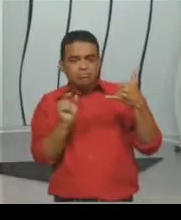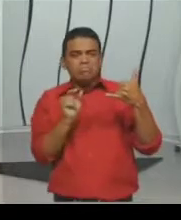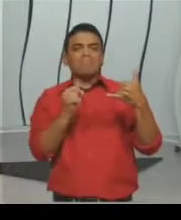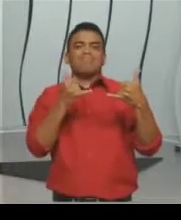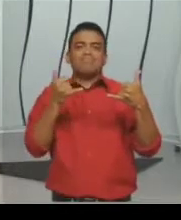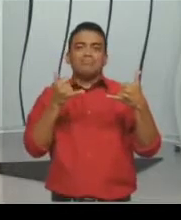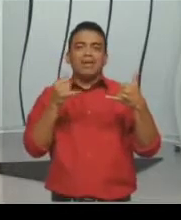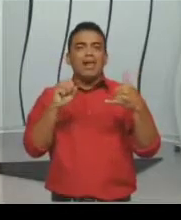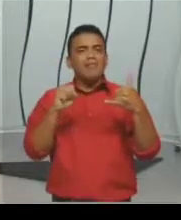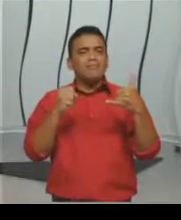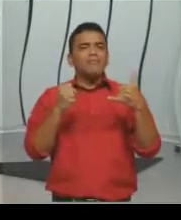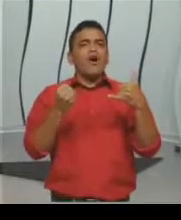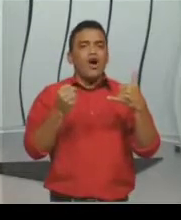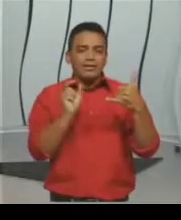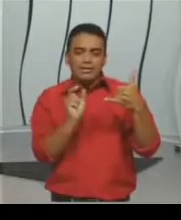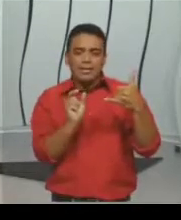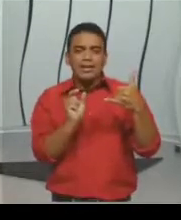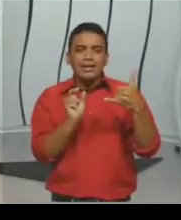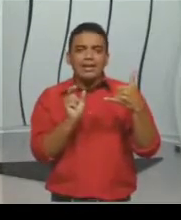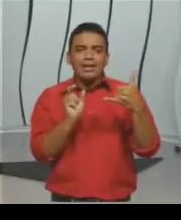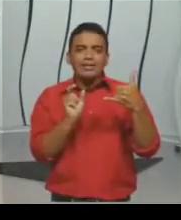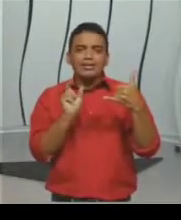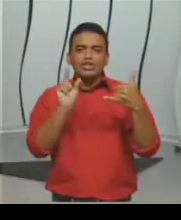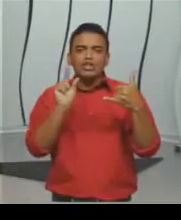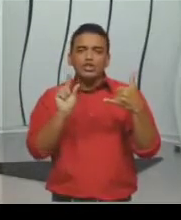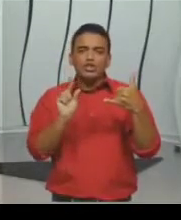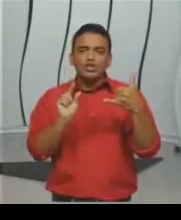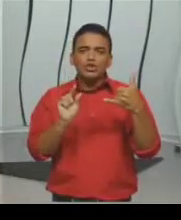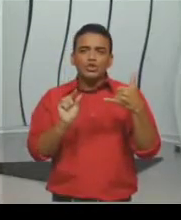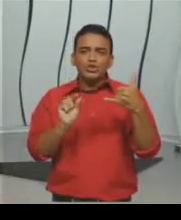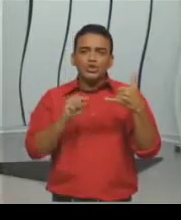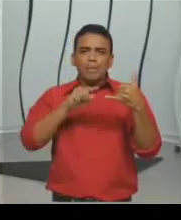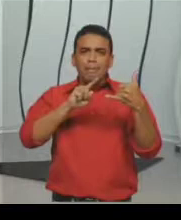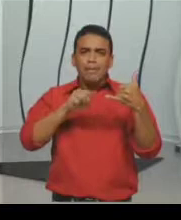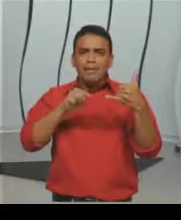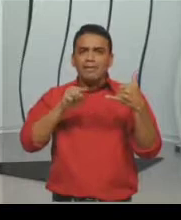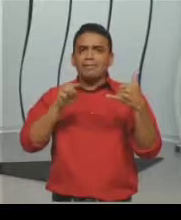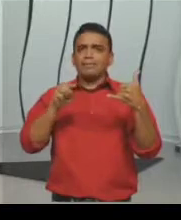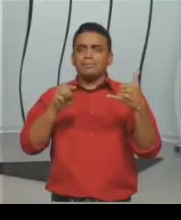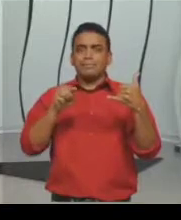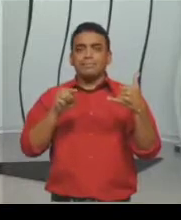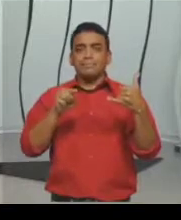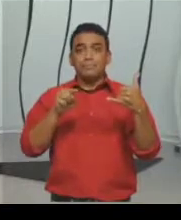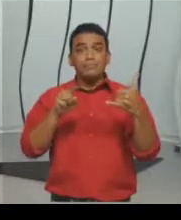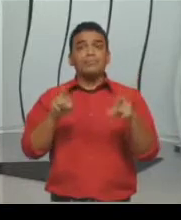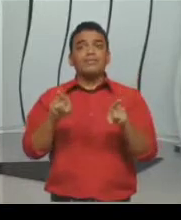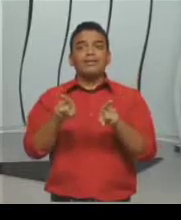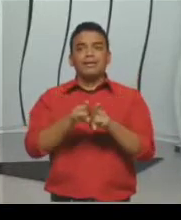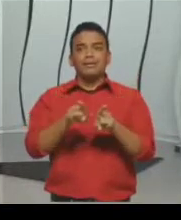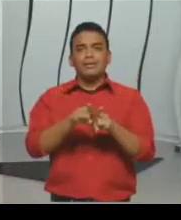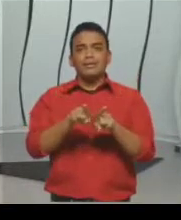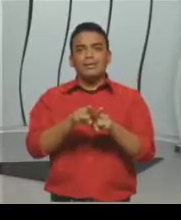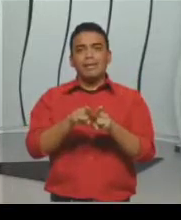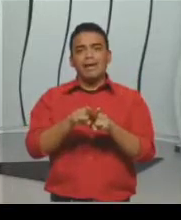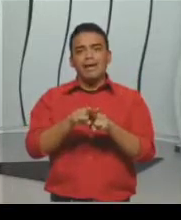ele resiste à passagem de corrente elétrica até um certo ponto. E nós temos